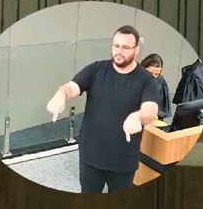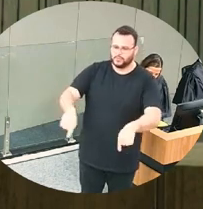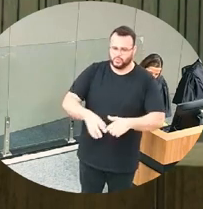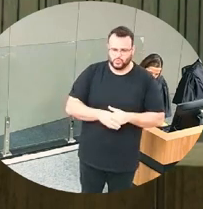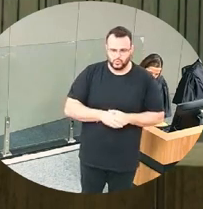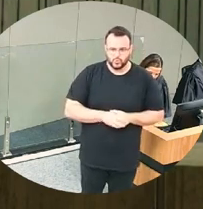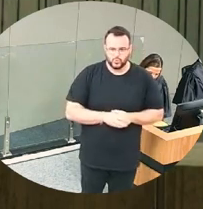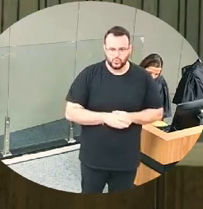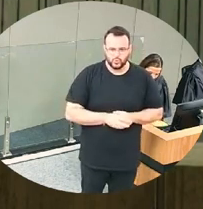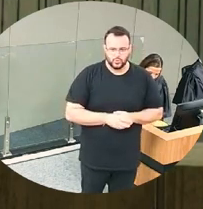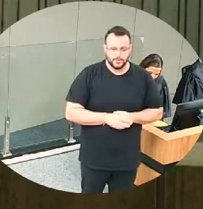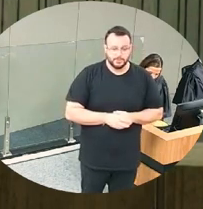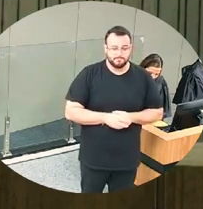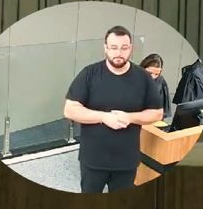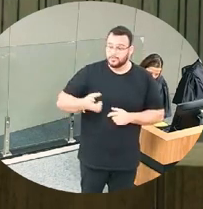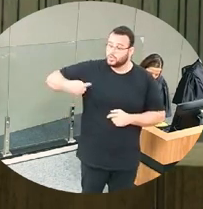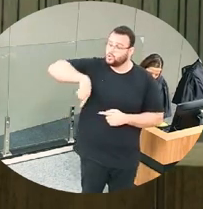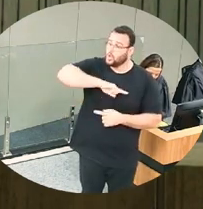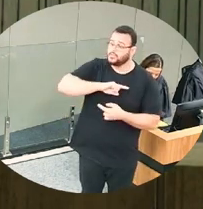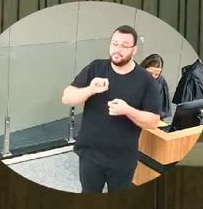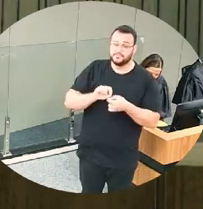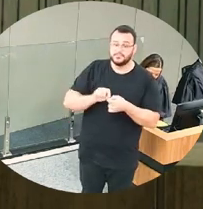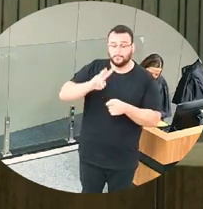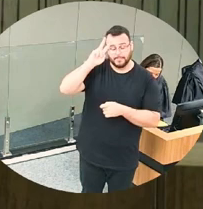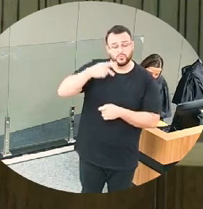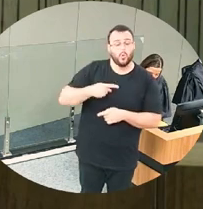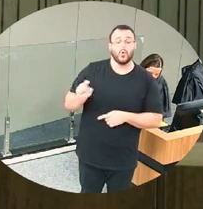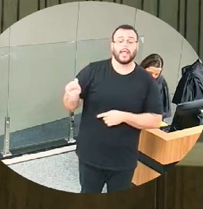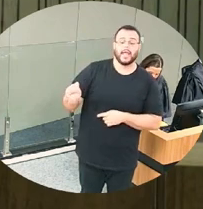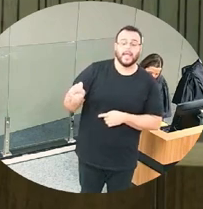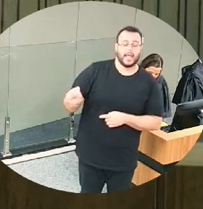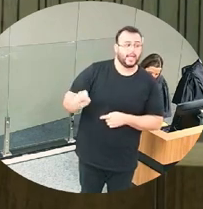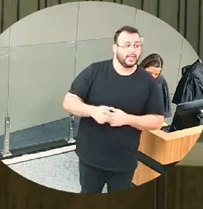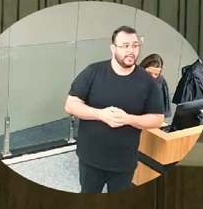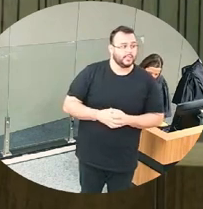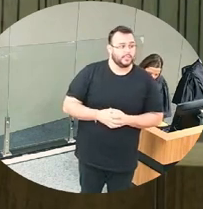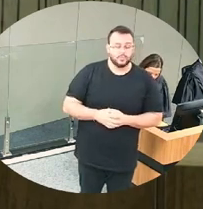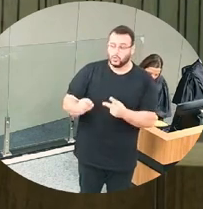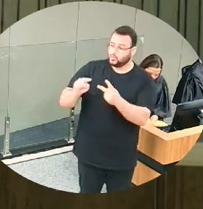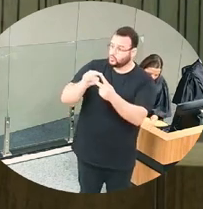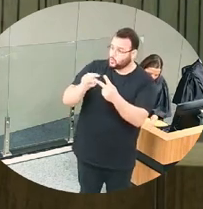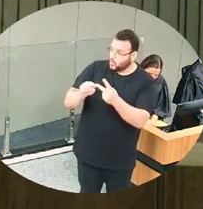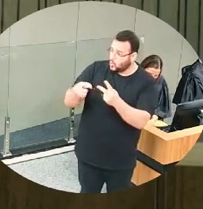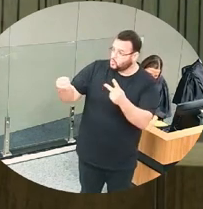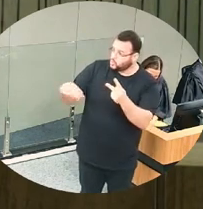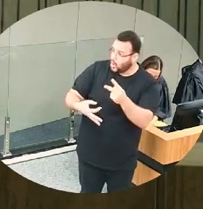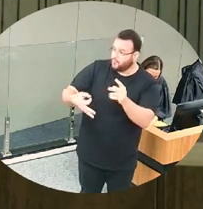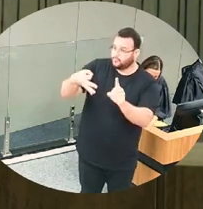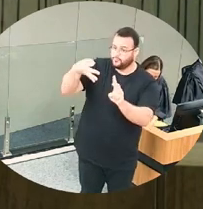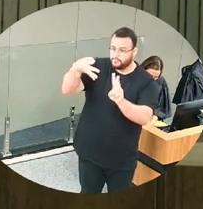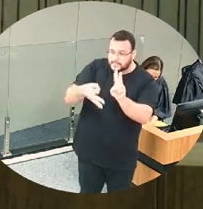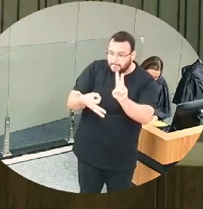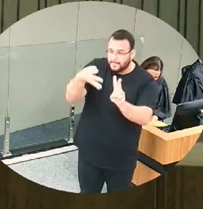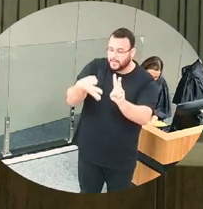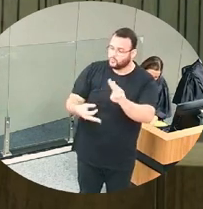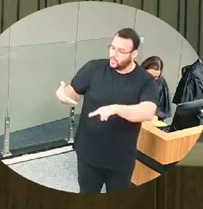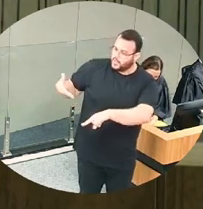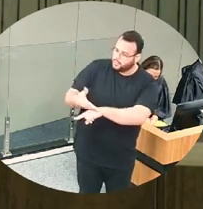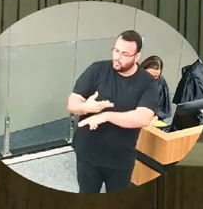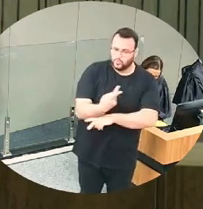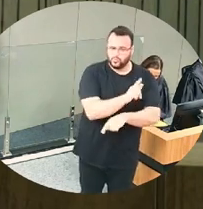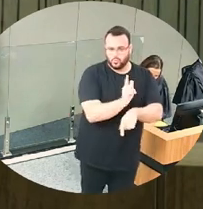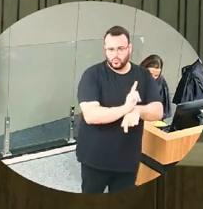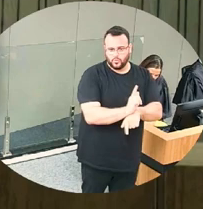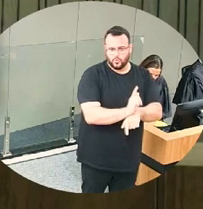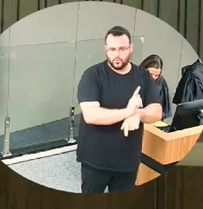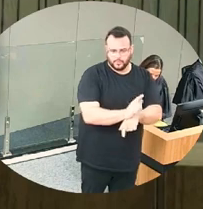e o que que nós fizemos em termos de pessoal dois novos desembargadores Entraram na minha gestão e eu acho